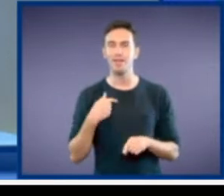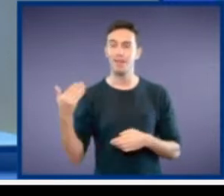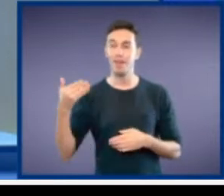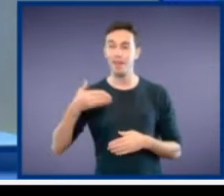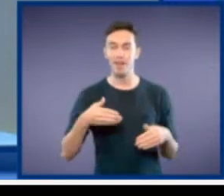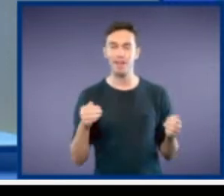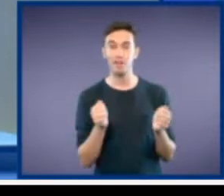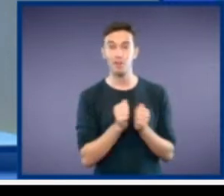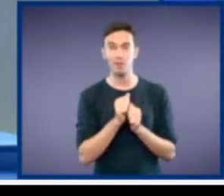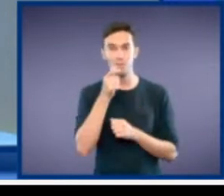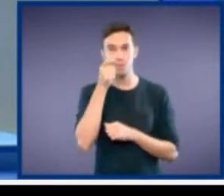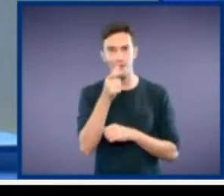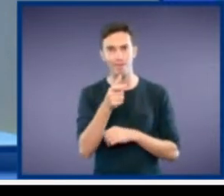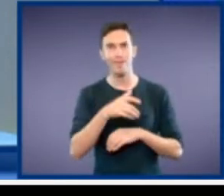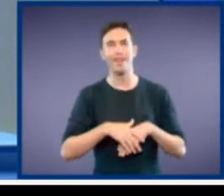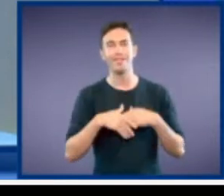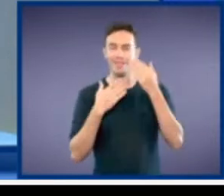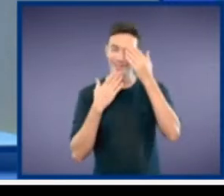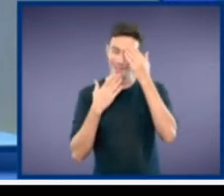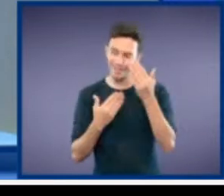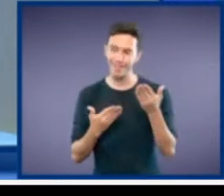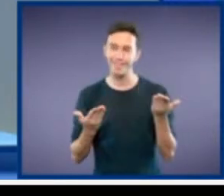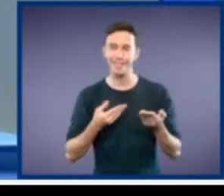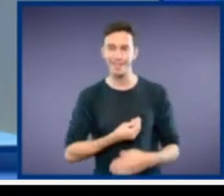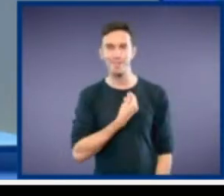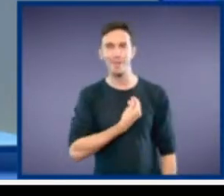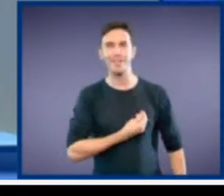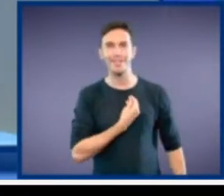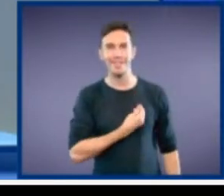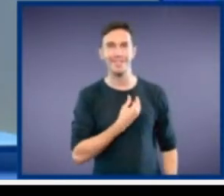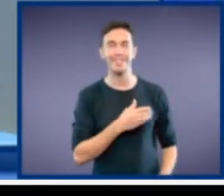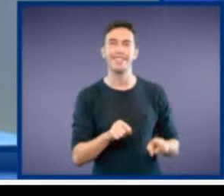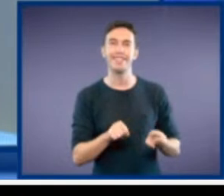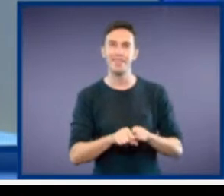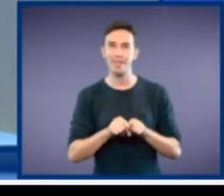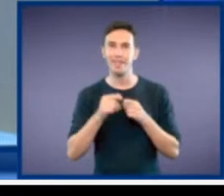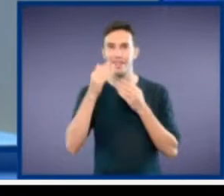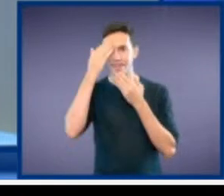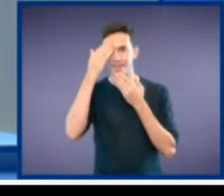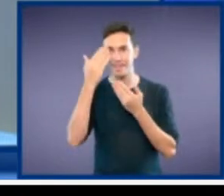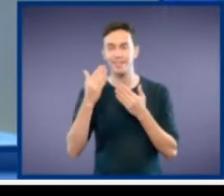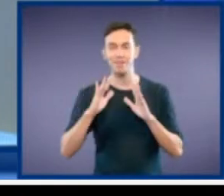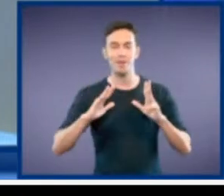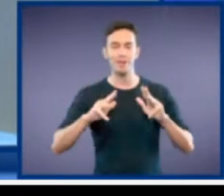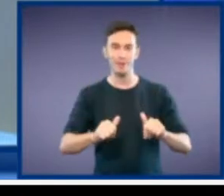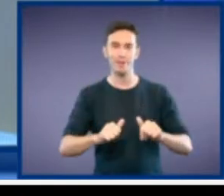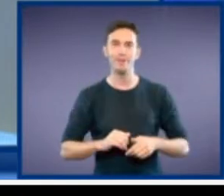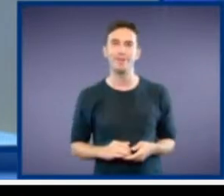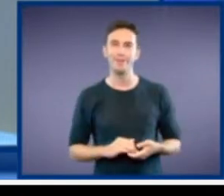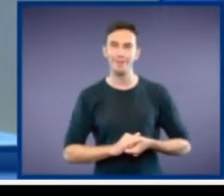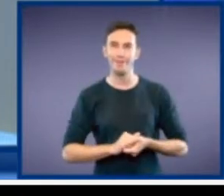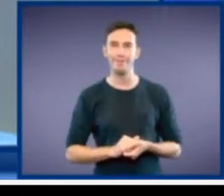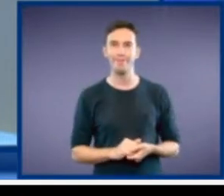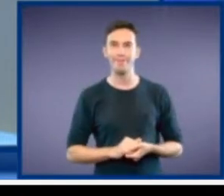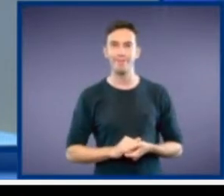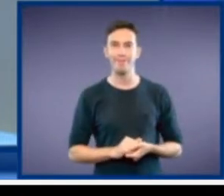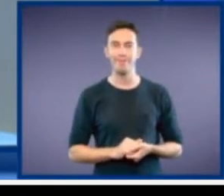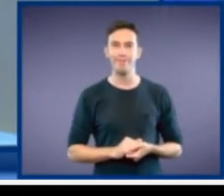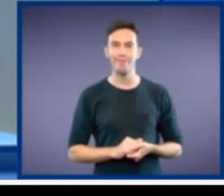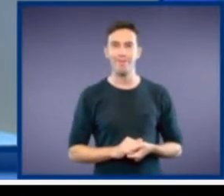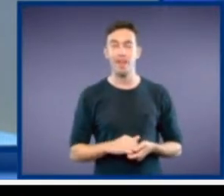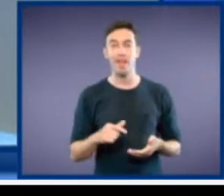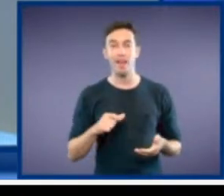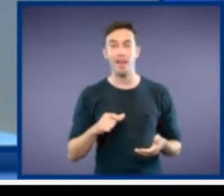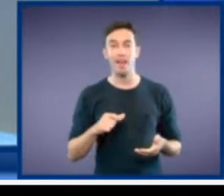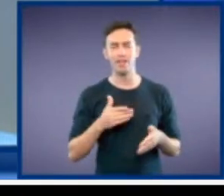prestigiar, nós agradecemos a presença, agradecemos demais a todos e temos um